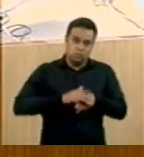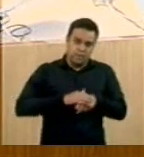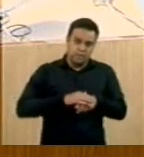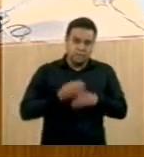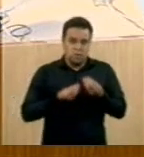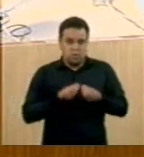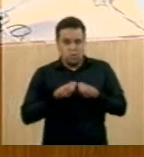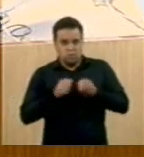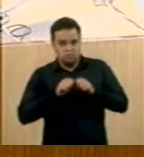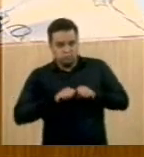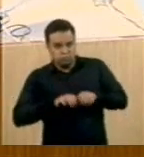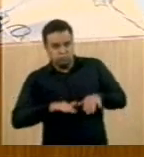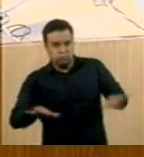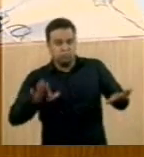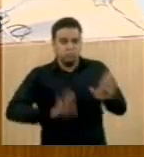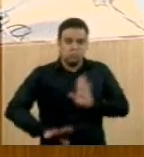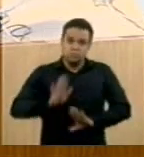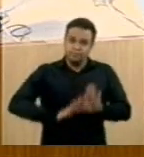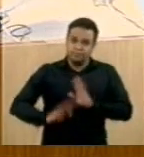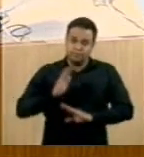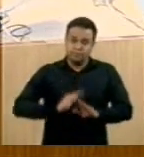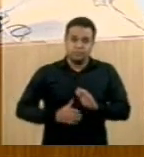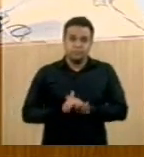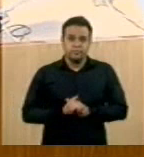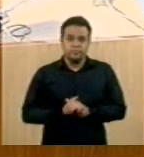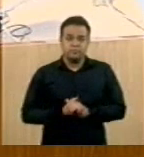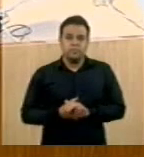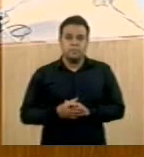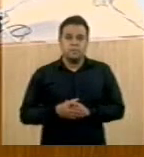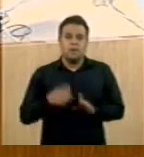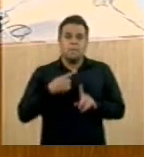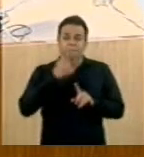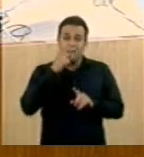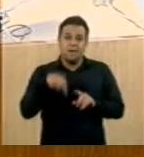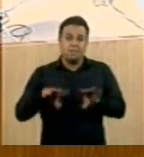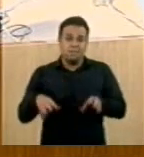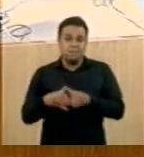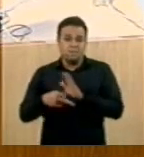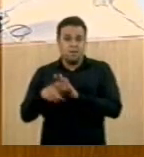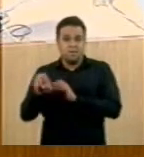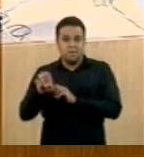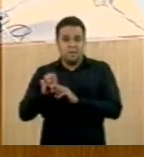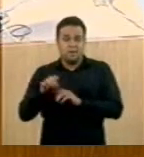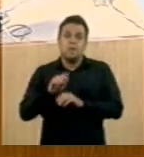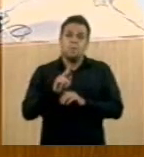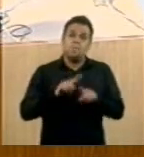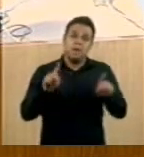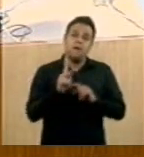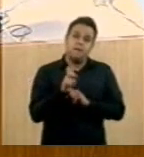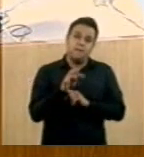fora do mainstream, afastadas da heterossexualidade adequada. Digo,